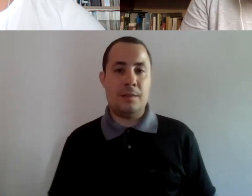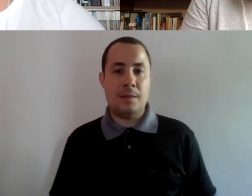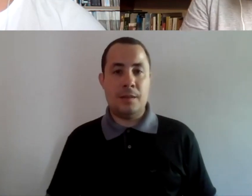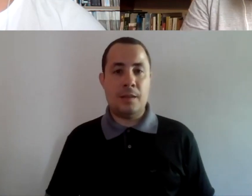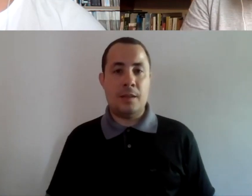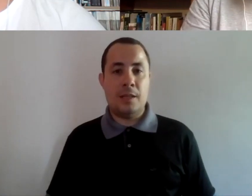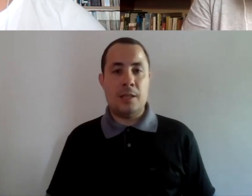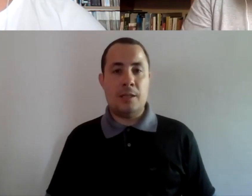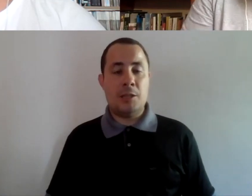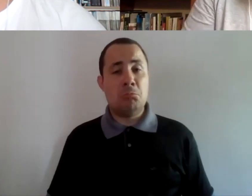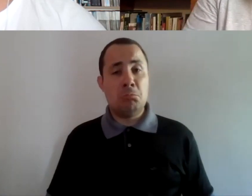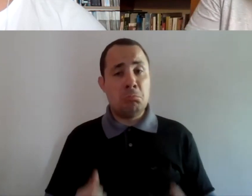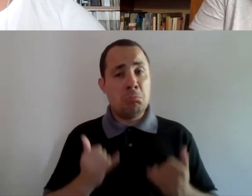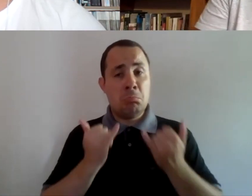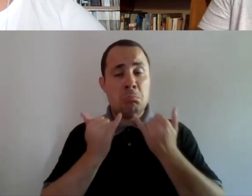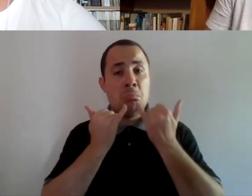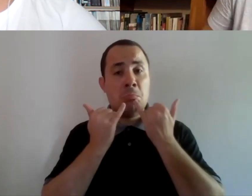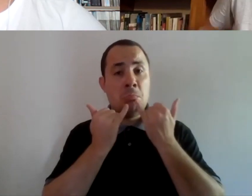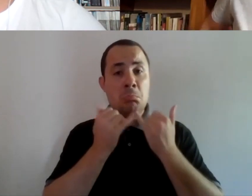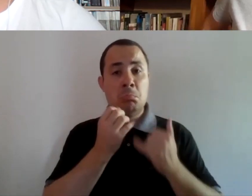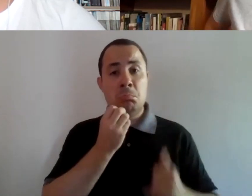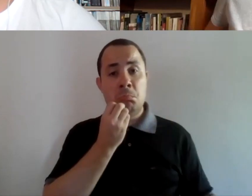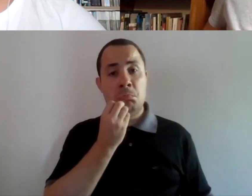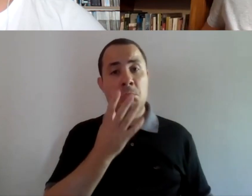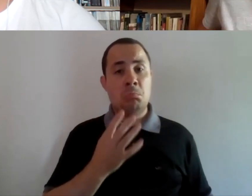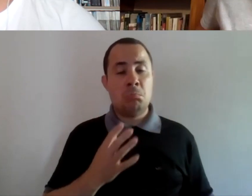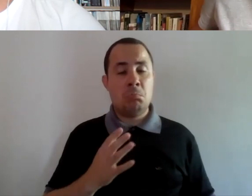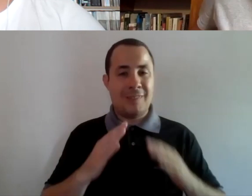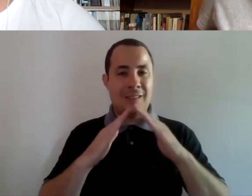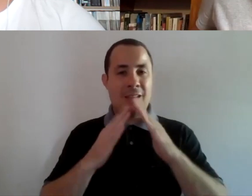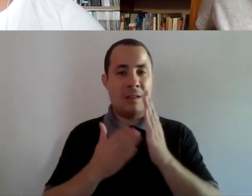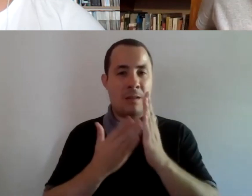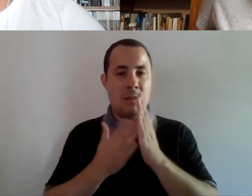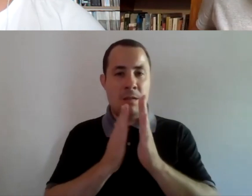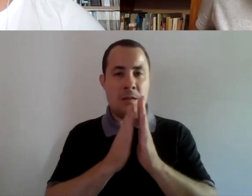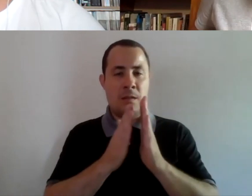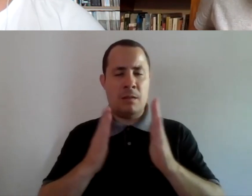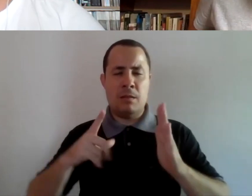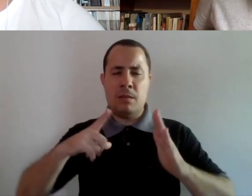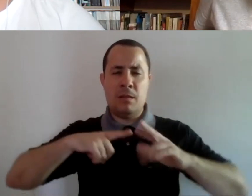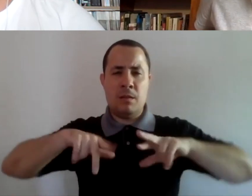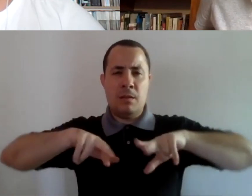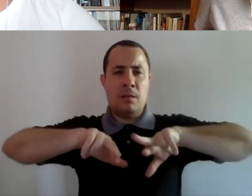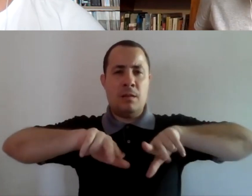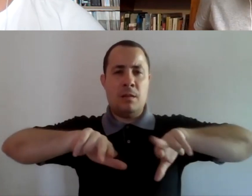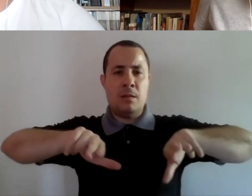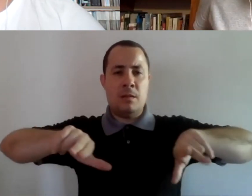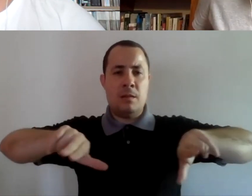Enfim, é um dado interessante, porque realmente as bibliotecas são diversas. Né?